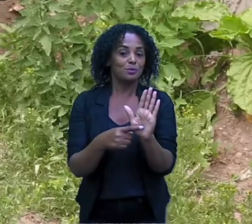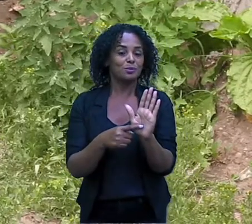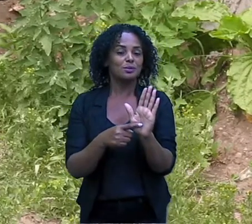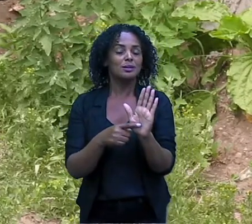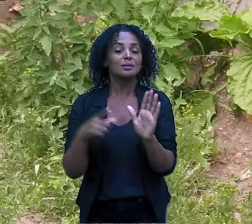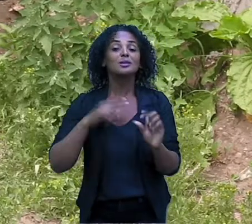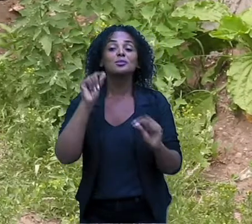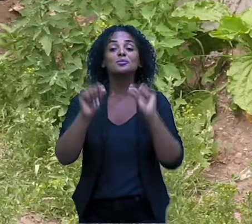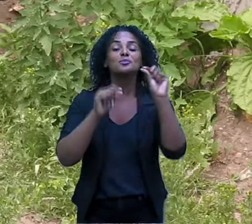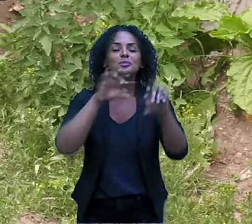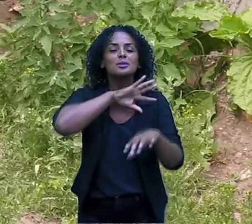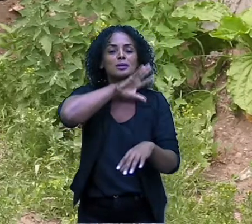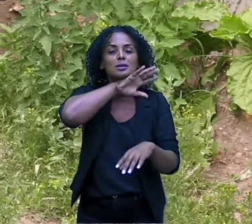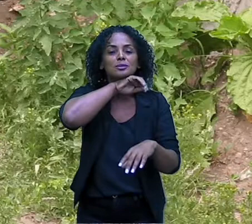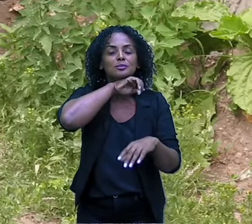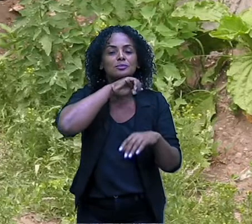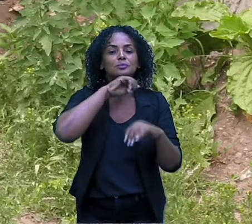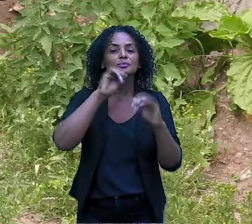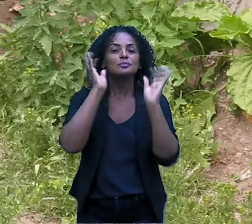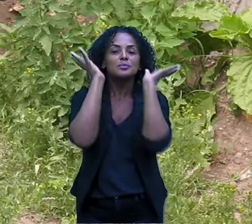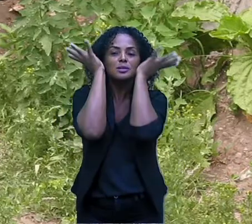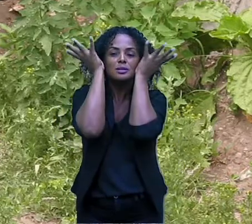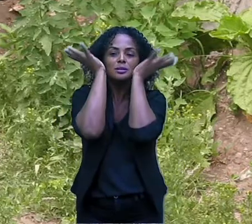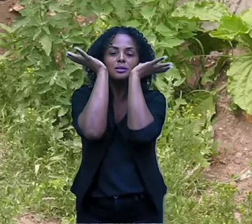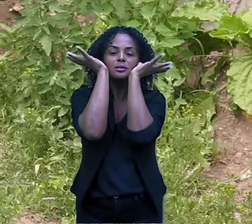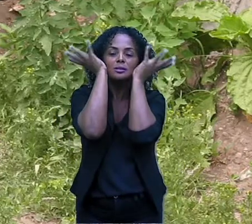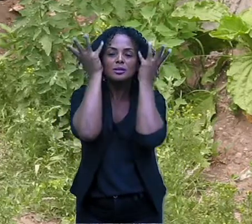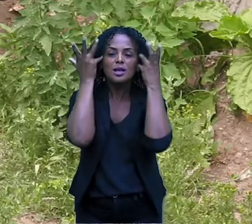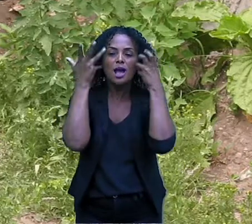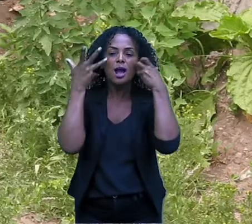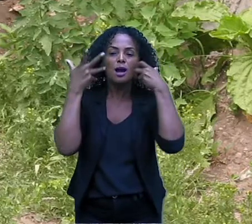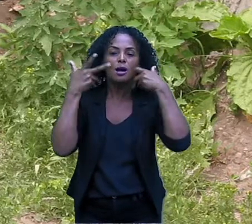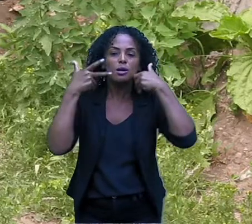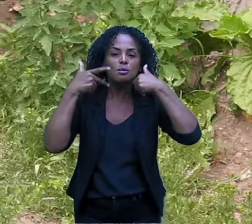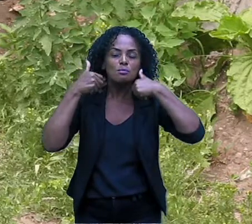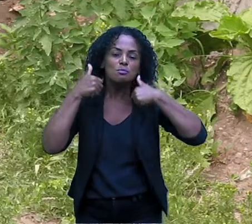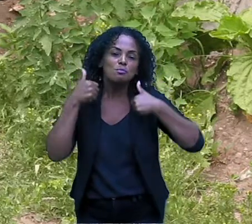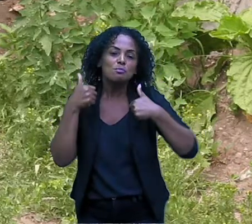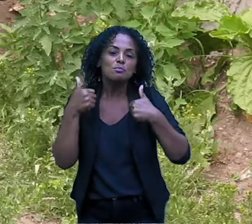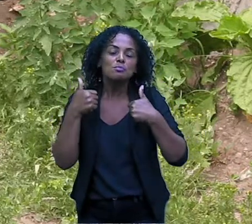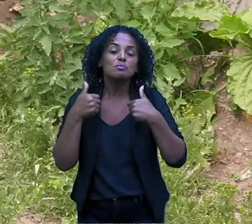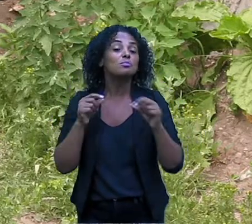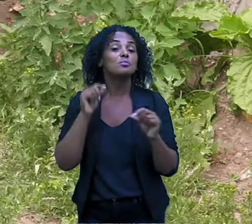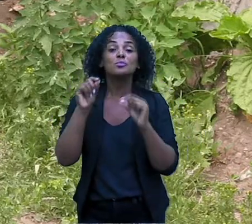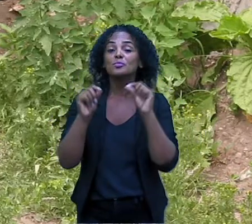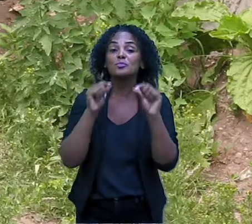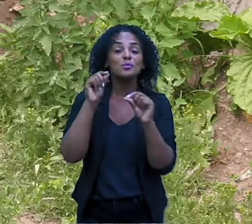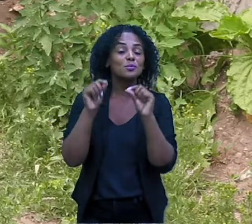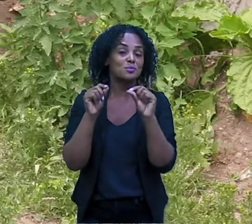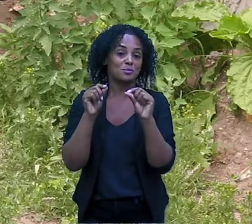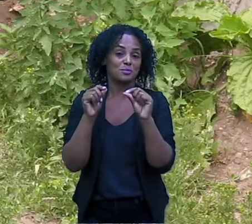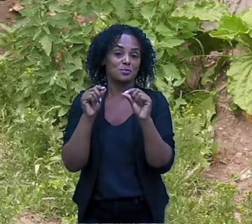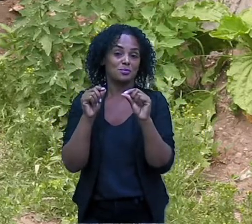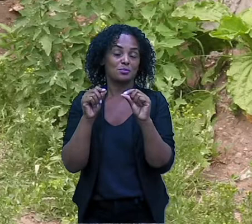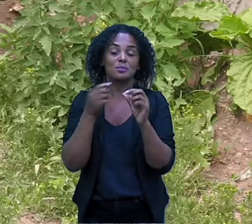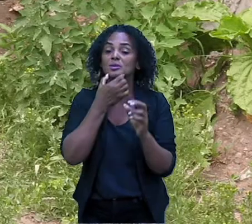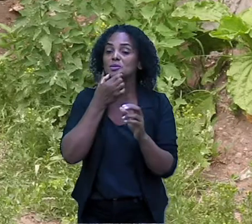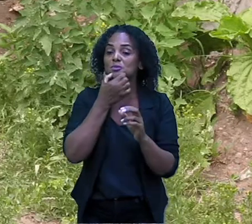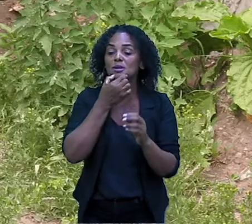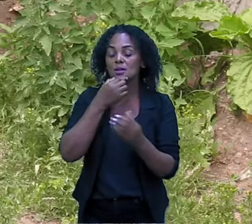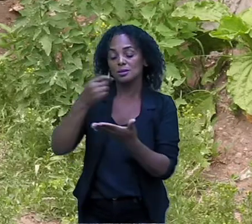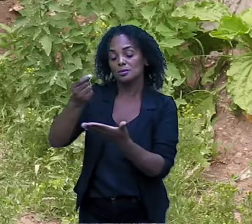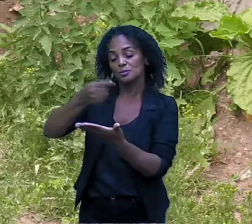nós temos aqui? Um leão. Leão em inglês, lion. Lion.